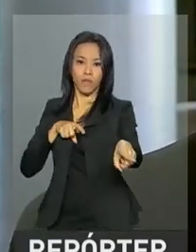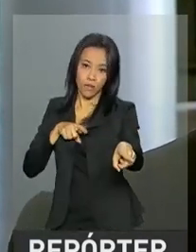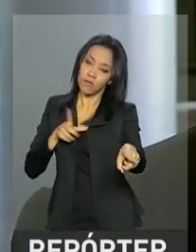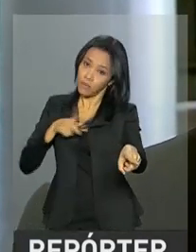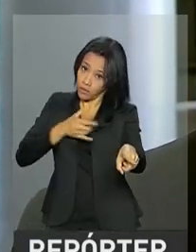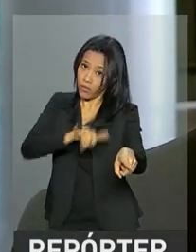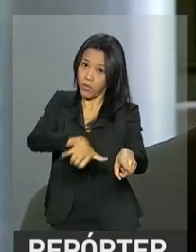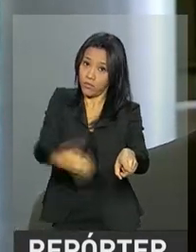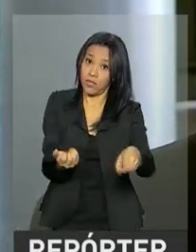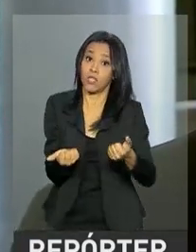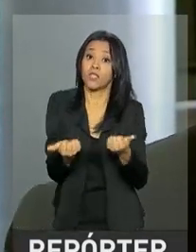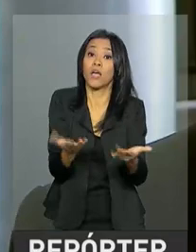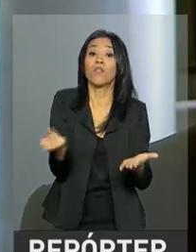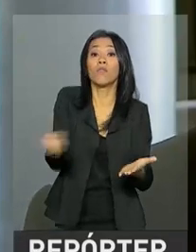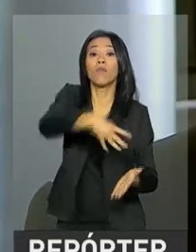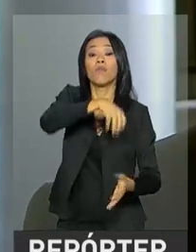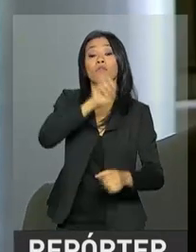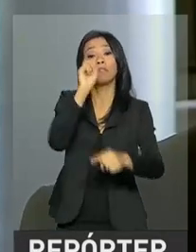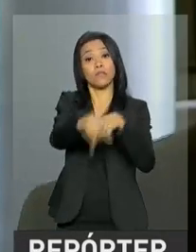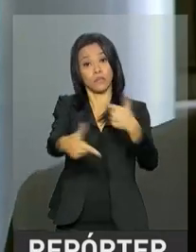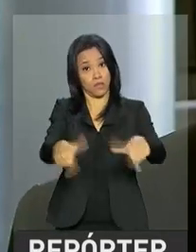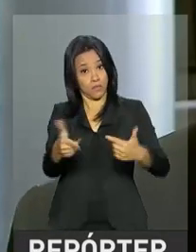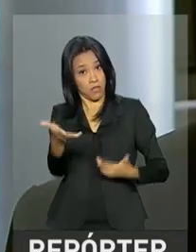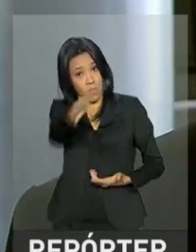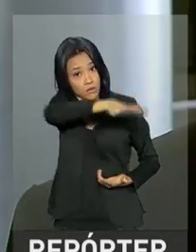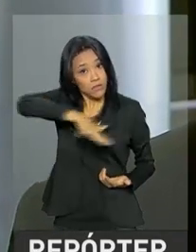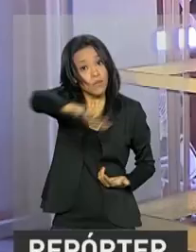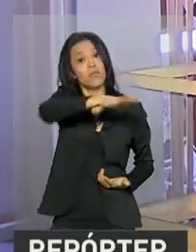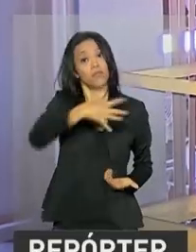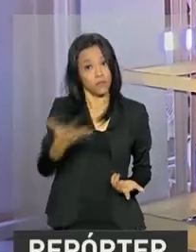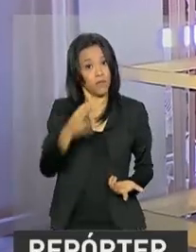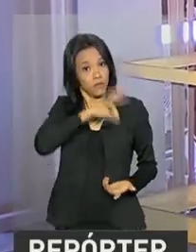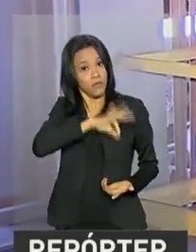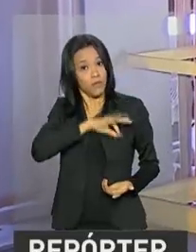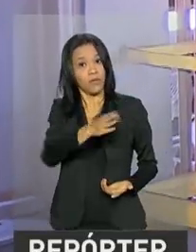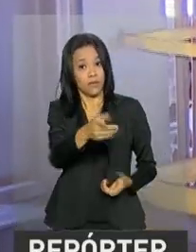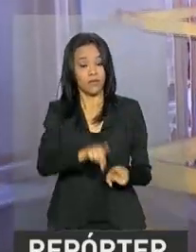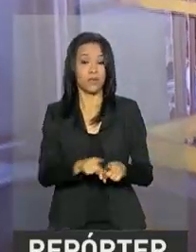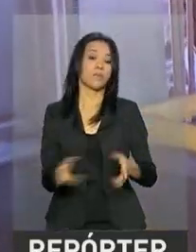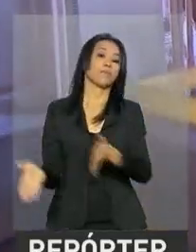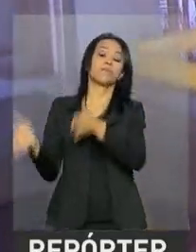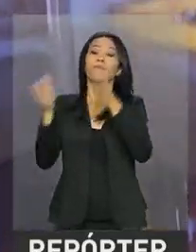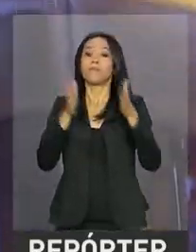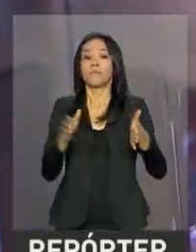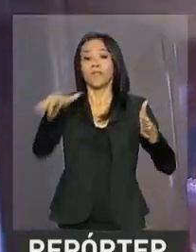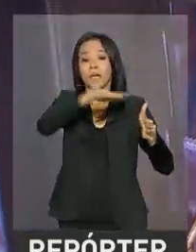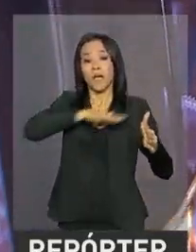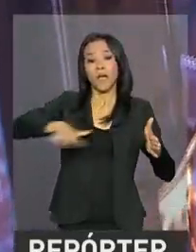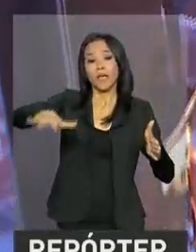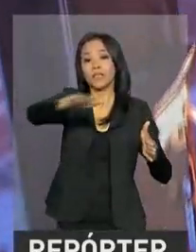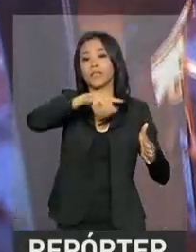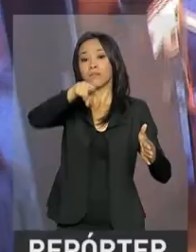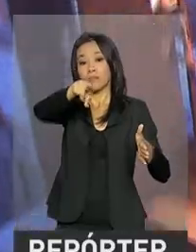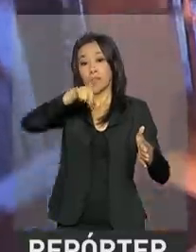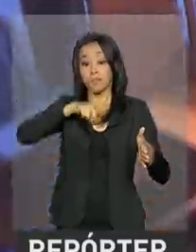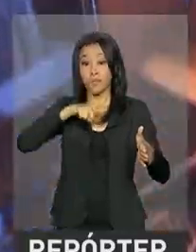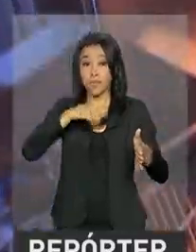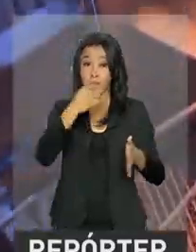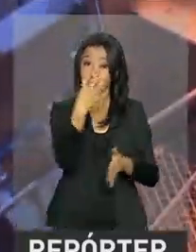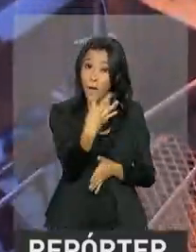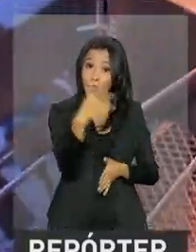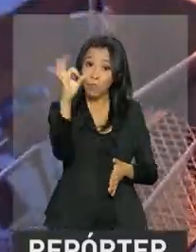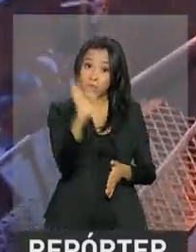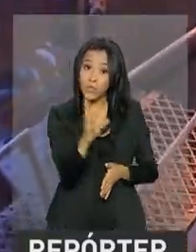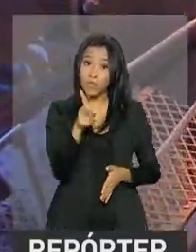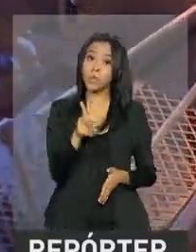de gerar novos empregos novos e novas rendas com certeza a atividade mineral responde por 4% do produto interno bruto